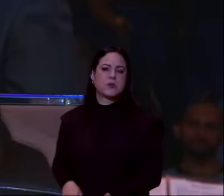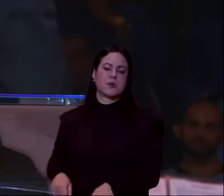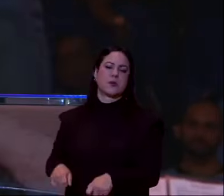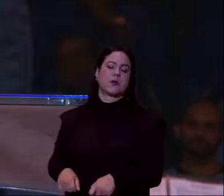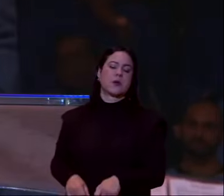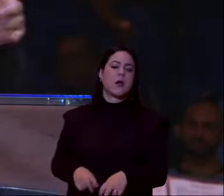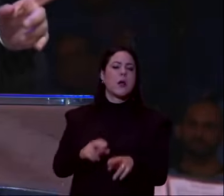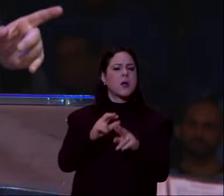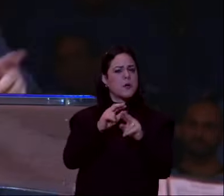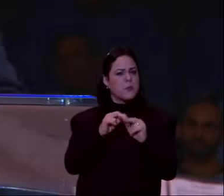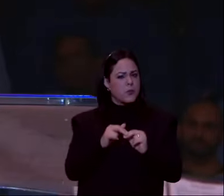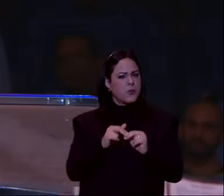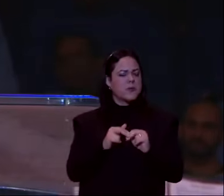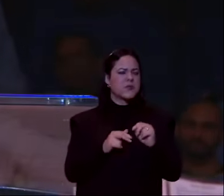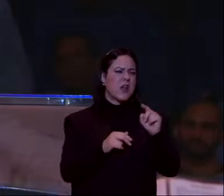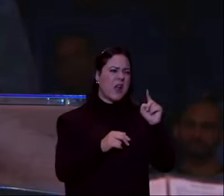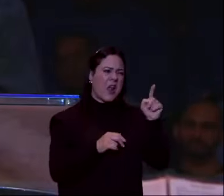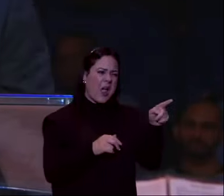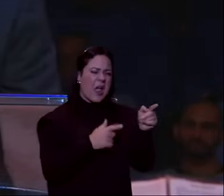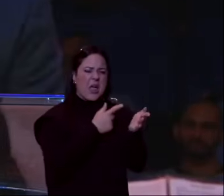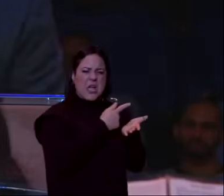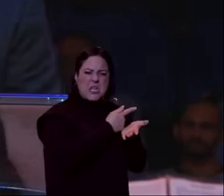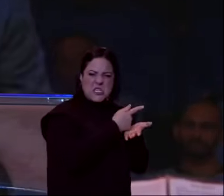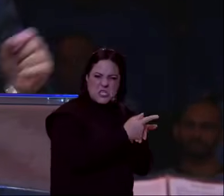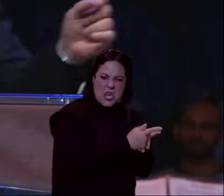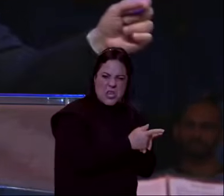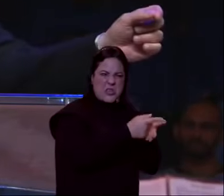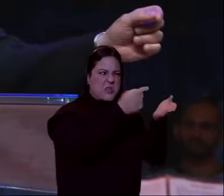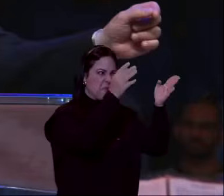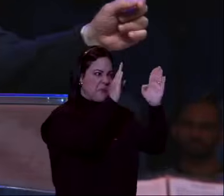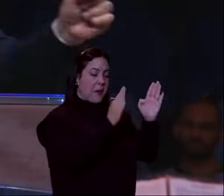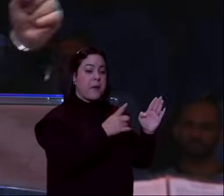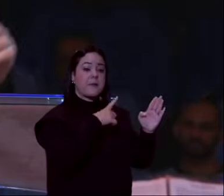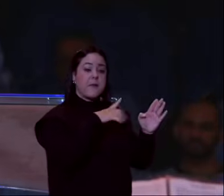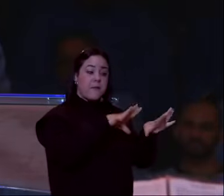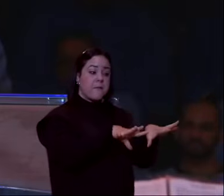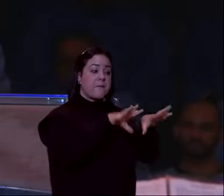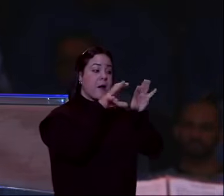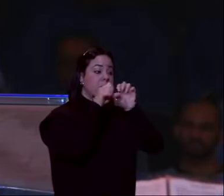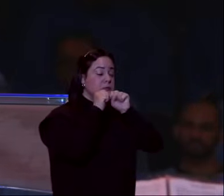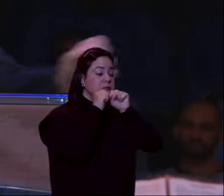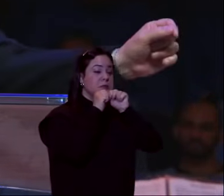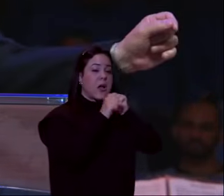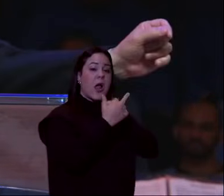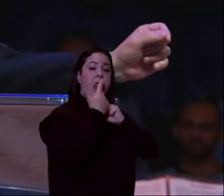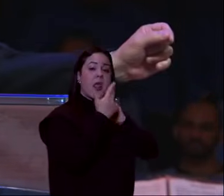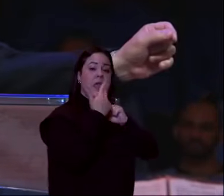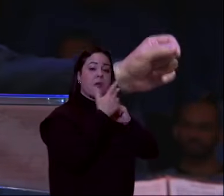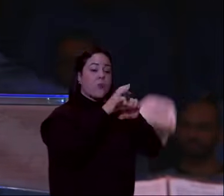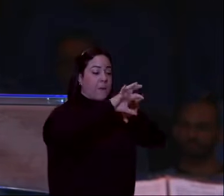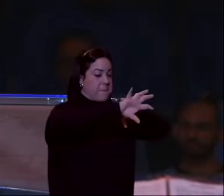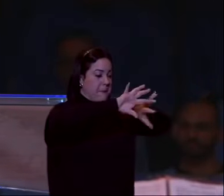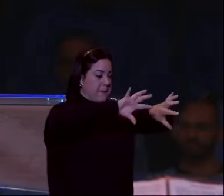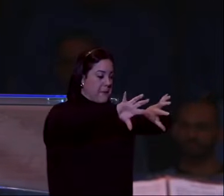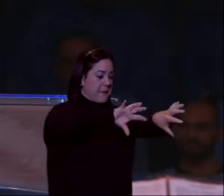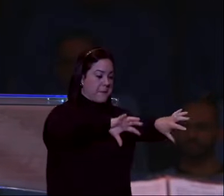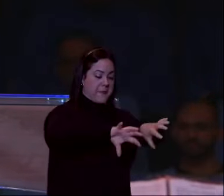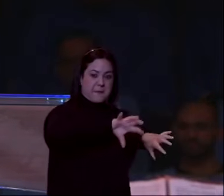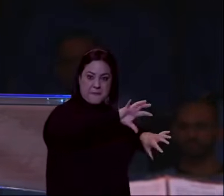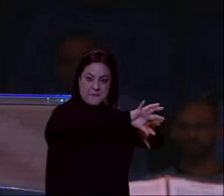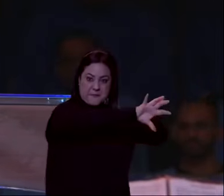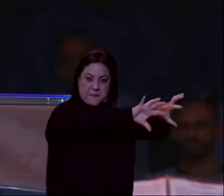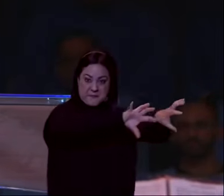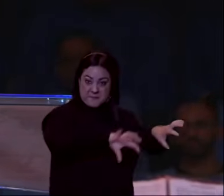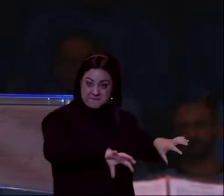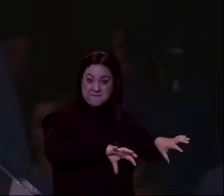E por isso, lá na Torre de Babel, eles receberam a maldição da separação e da confusão das línguas entre os